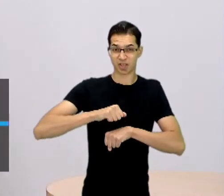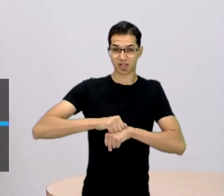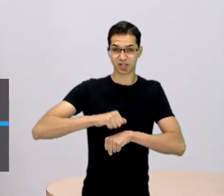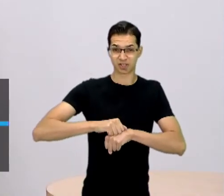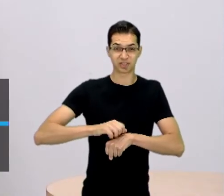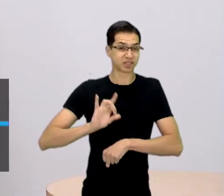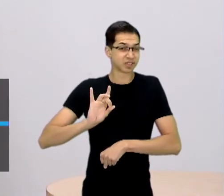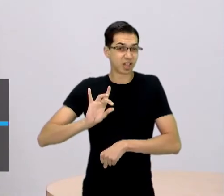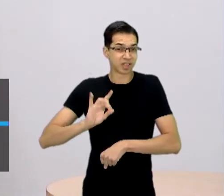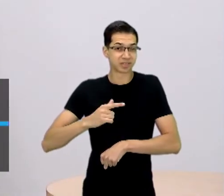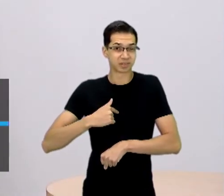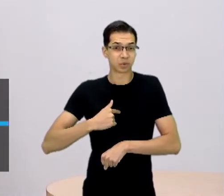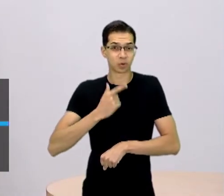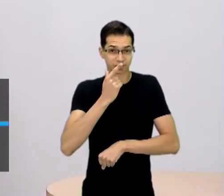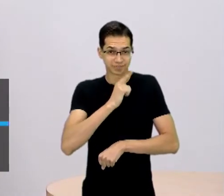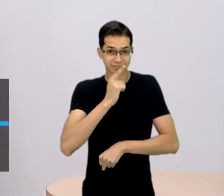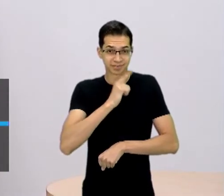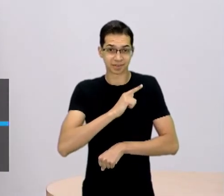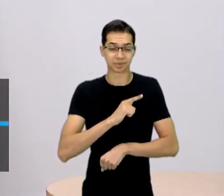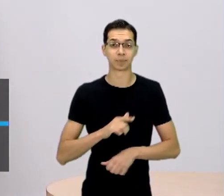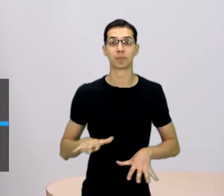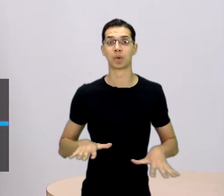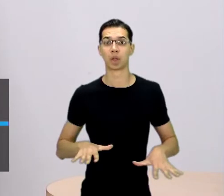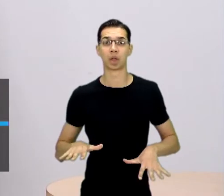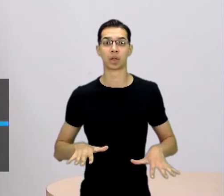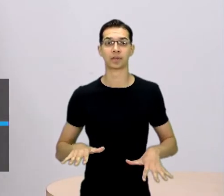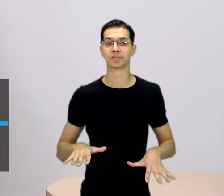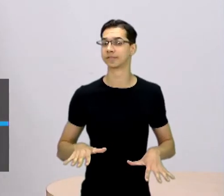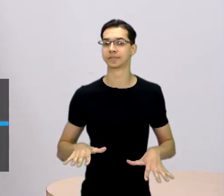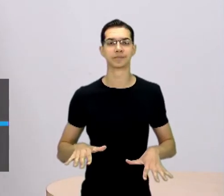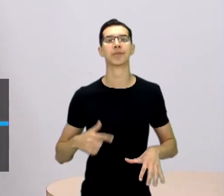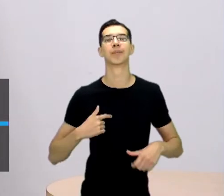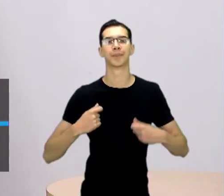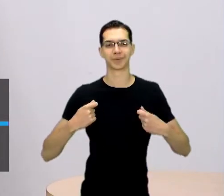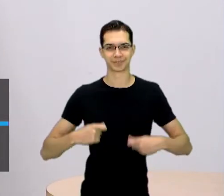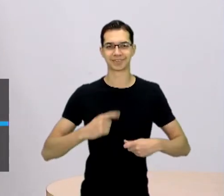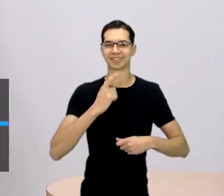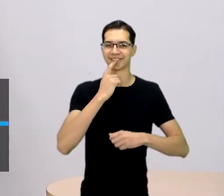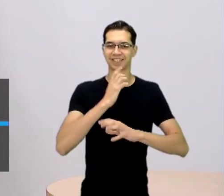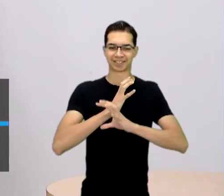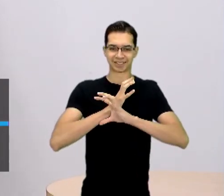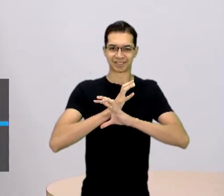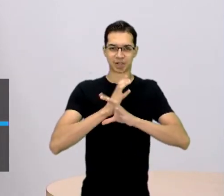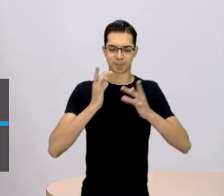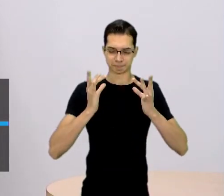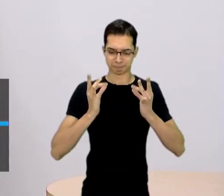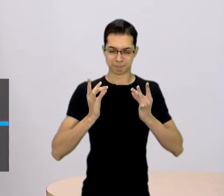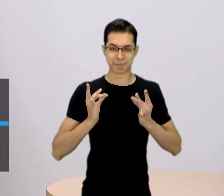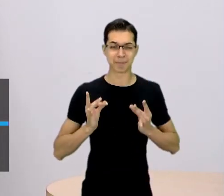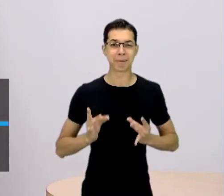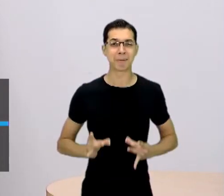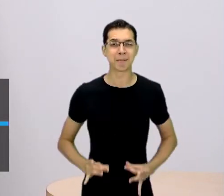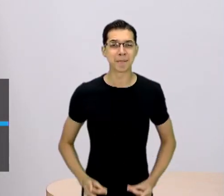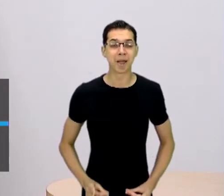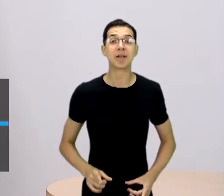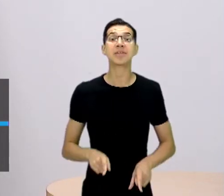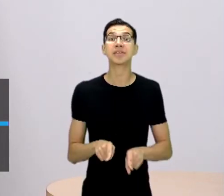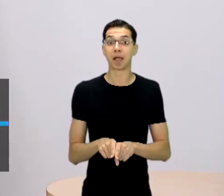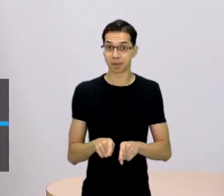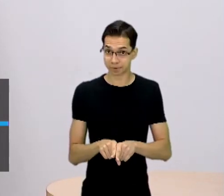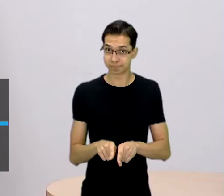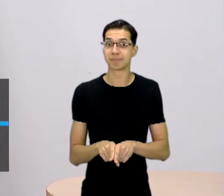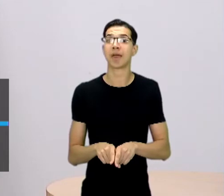movimentar sozinho. Junto com o meu osso, eu preciso de músculos, porque esses músculos vão gerar a